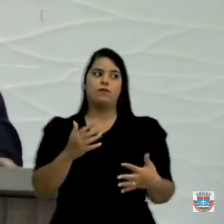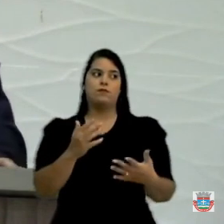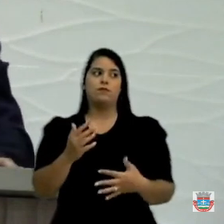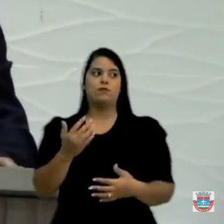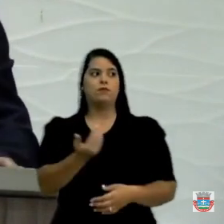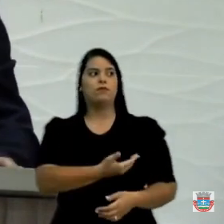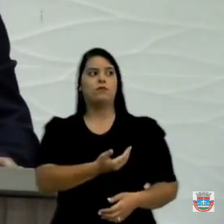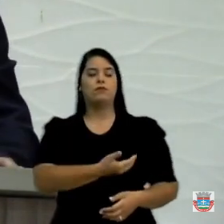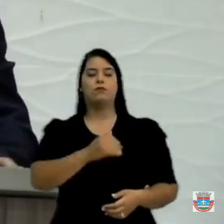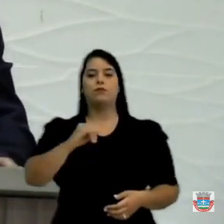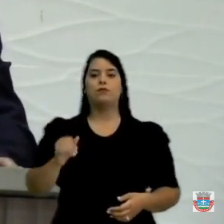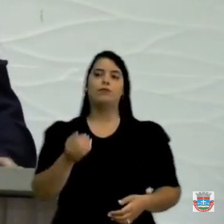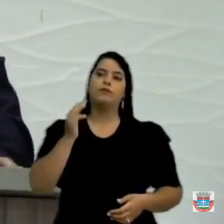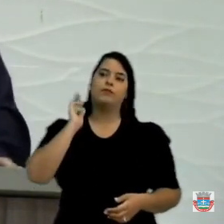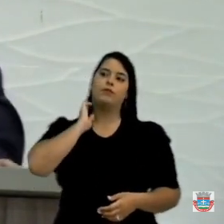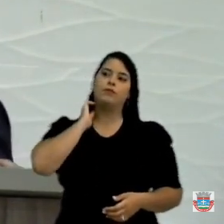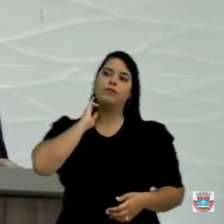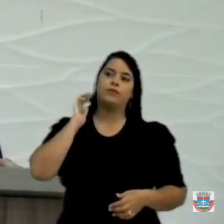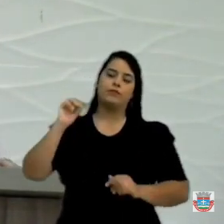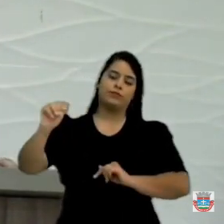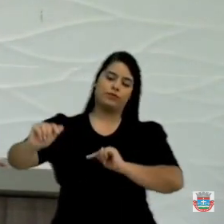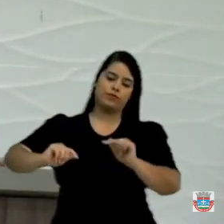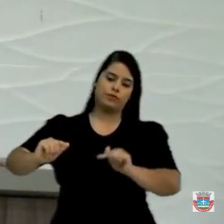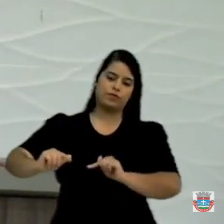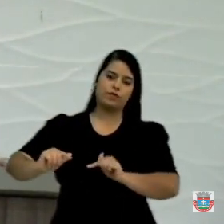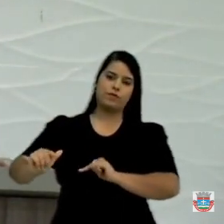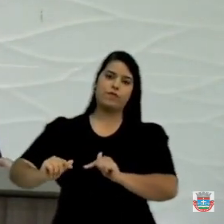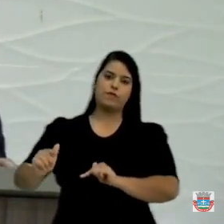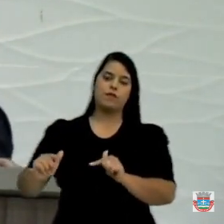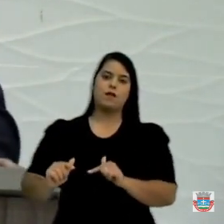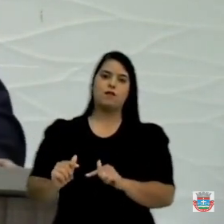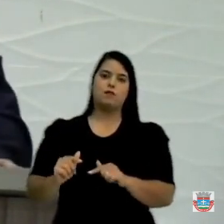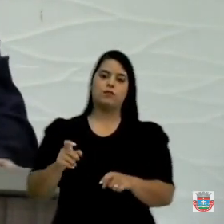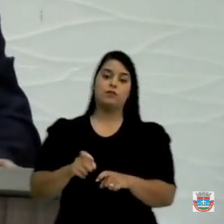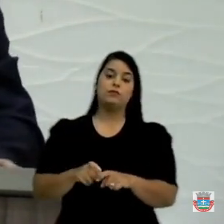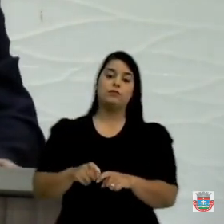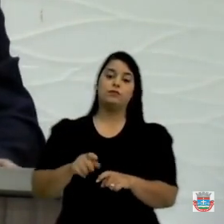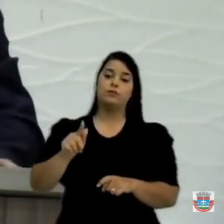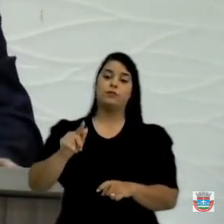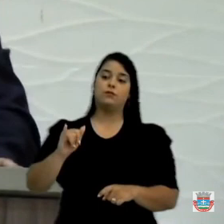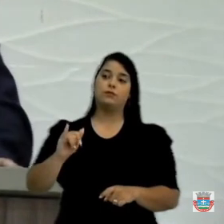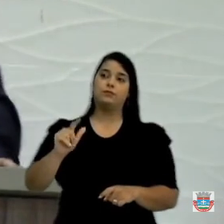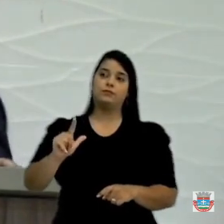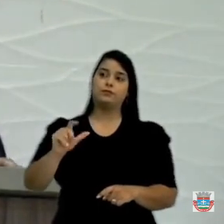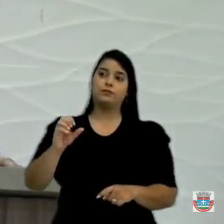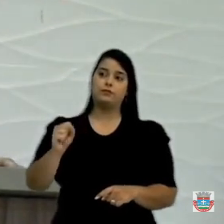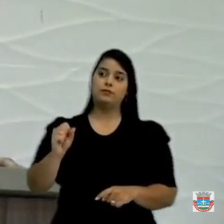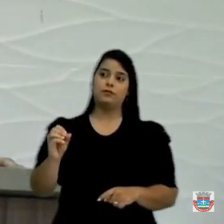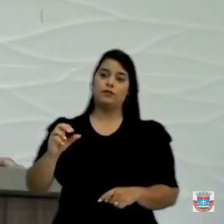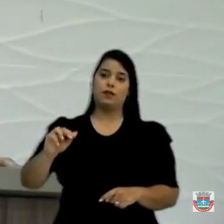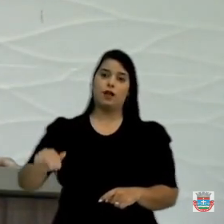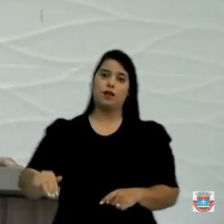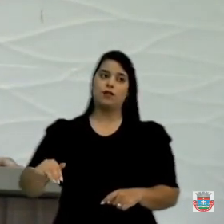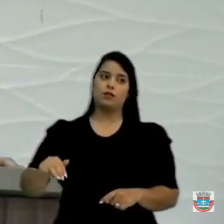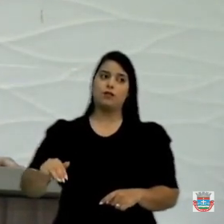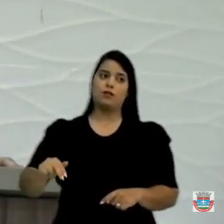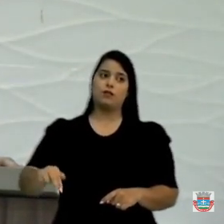João Medeiro, Rinaldo, vem trabalhando aí com o doutor Gilson, com o doutor Washington e com o